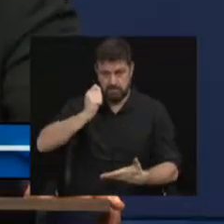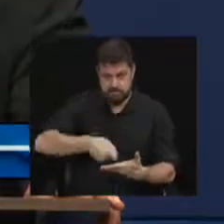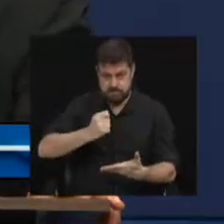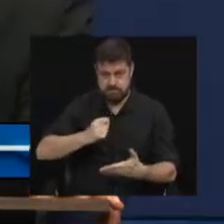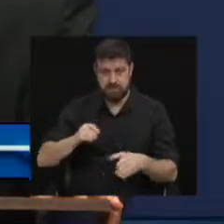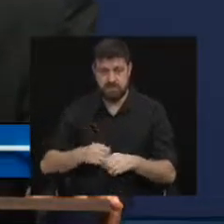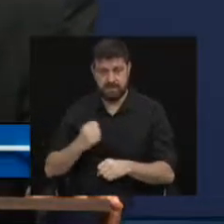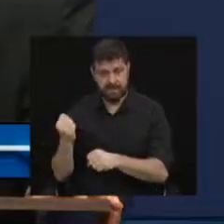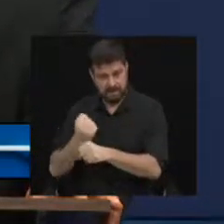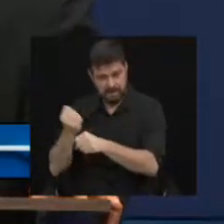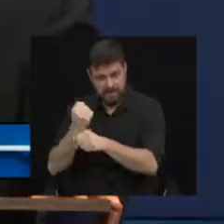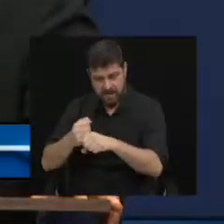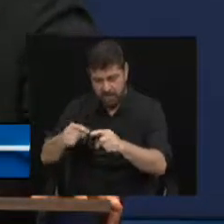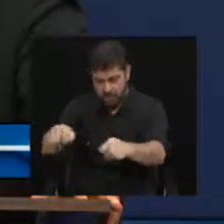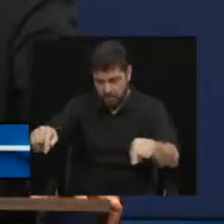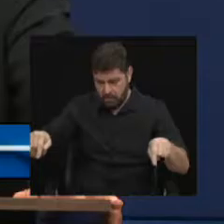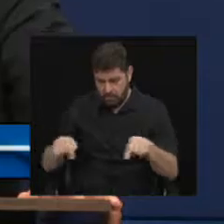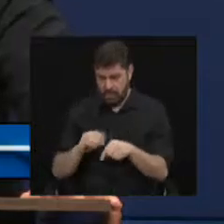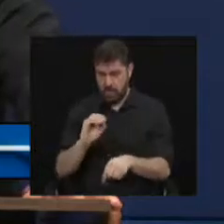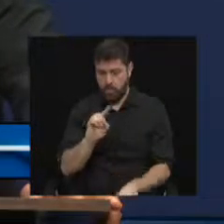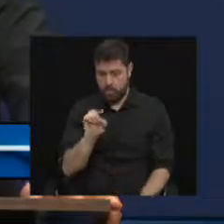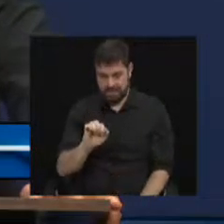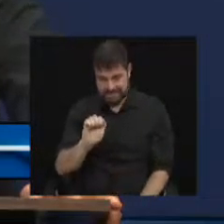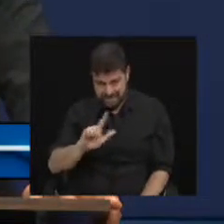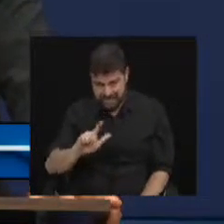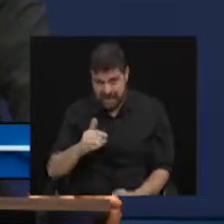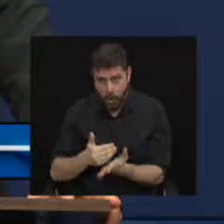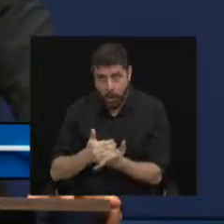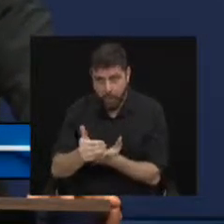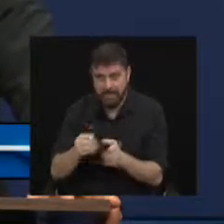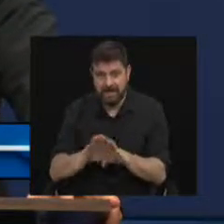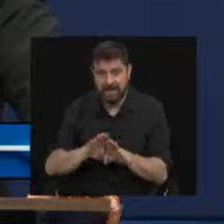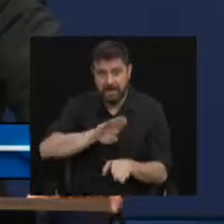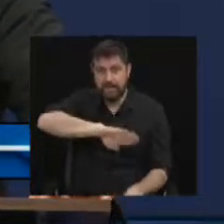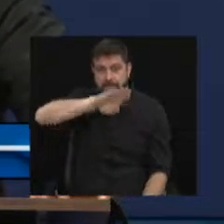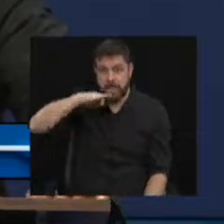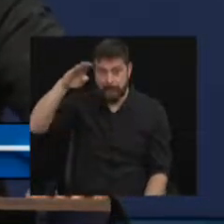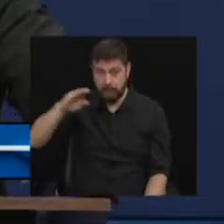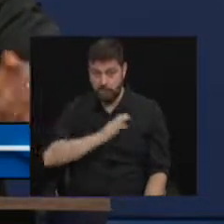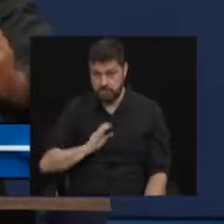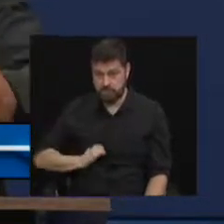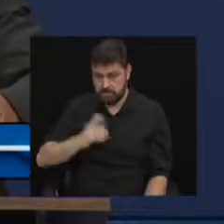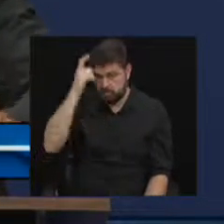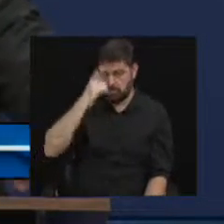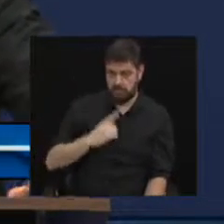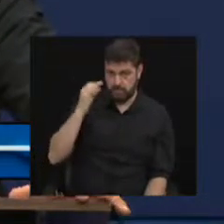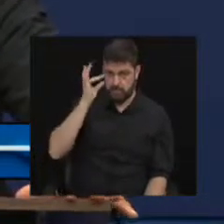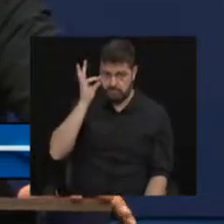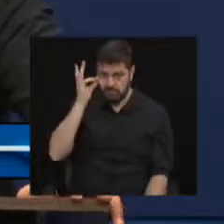por causa da lei que apresentei nessa casa, e por causa que o prefeito Jonas Donizete teve